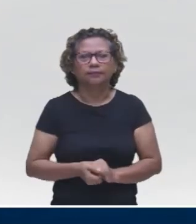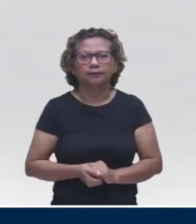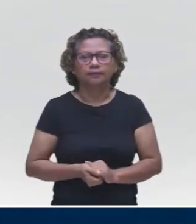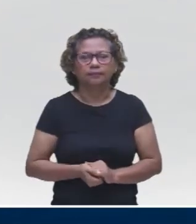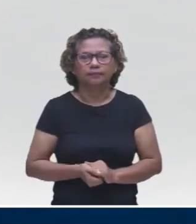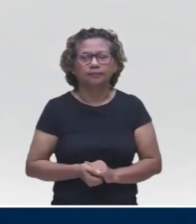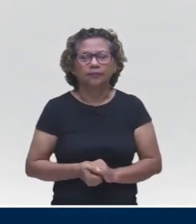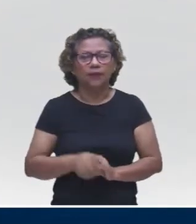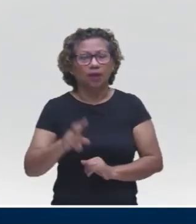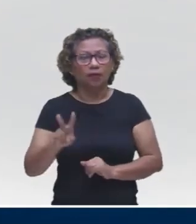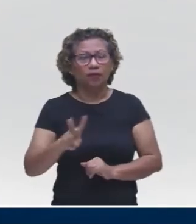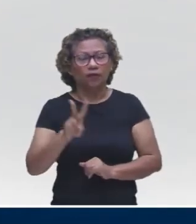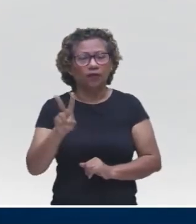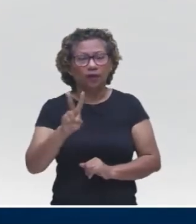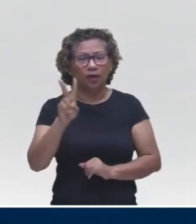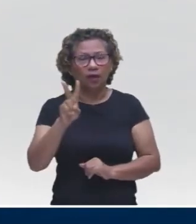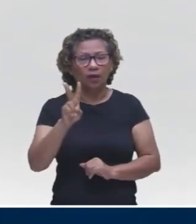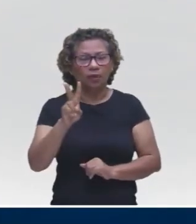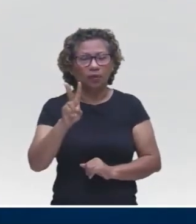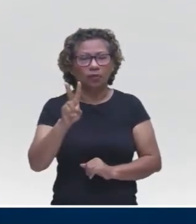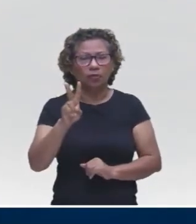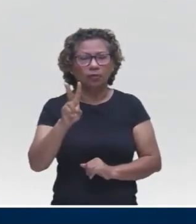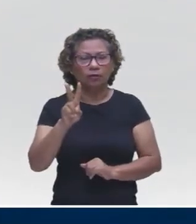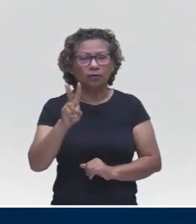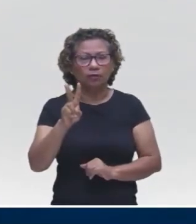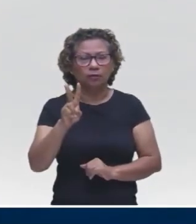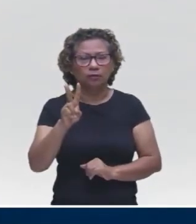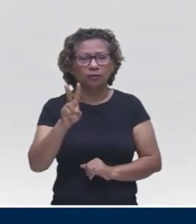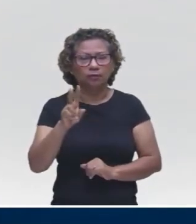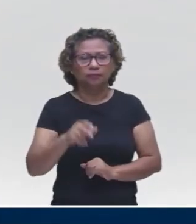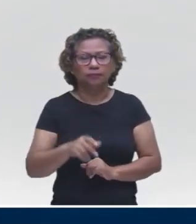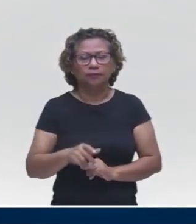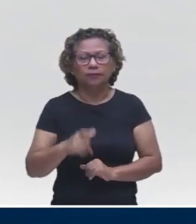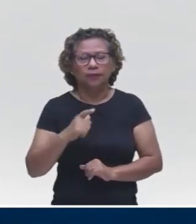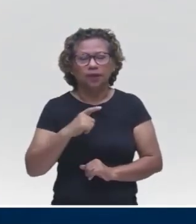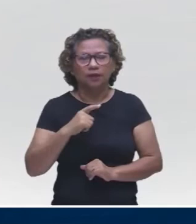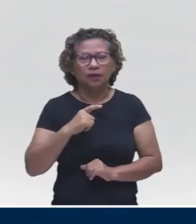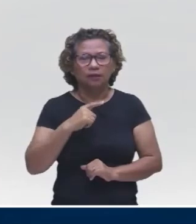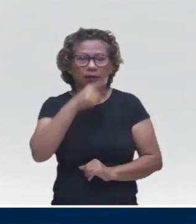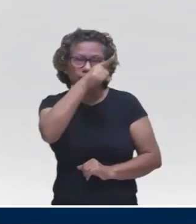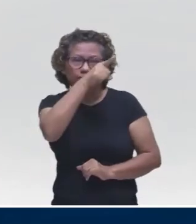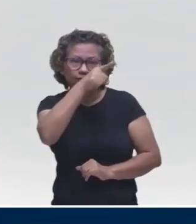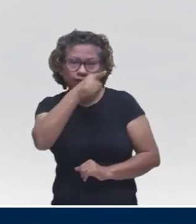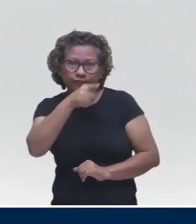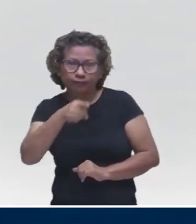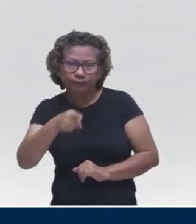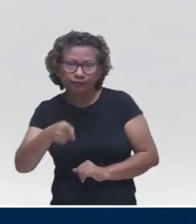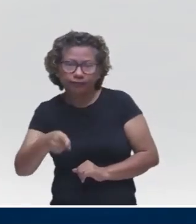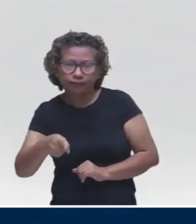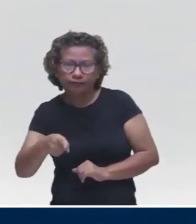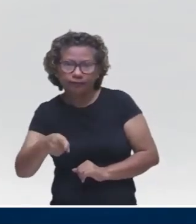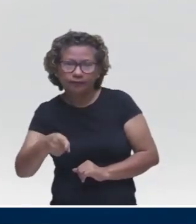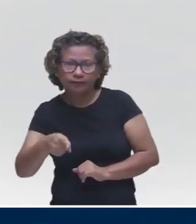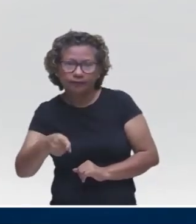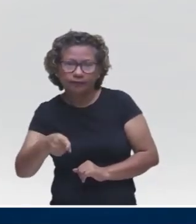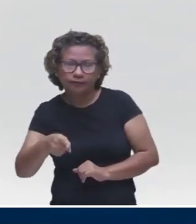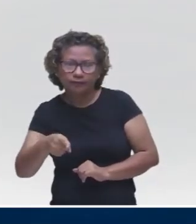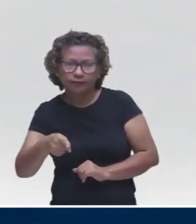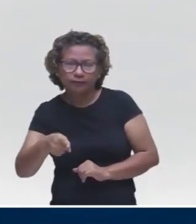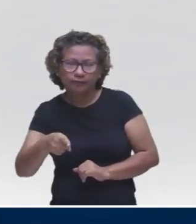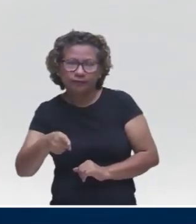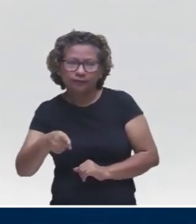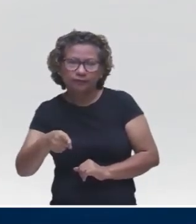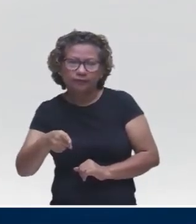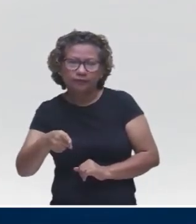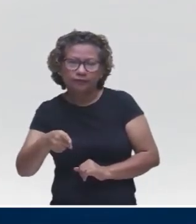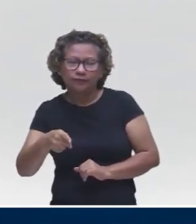o valor em que a reta da função vai cortar o eixo do